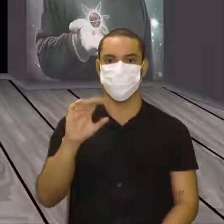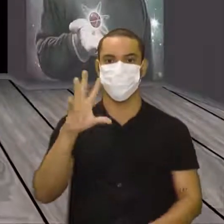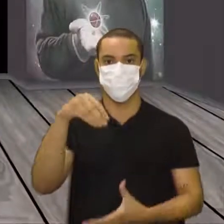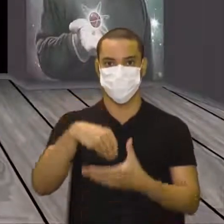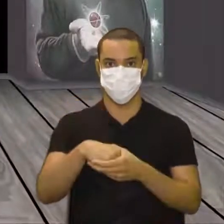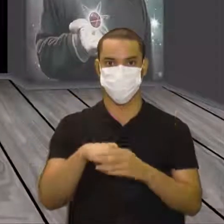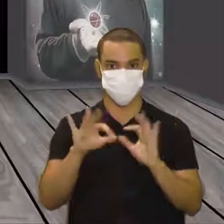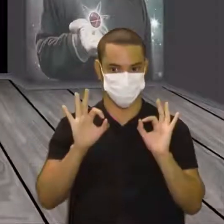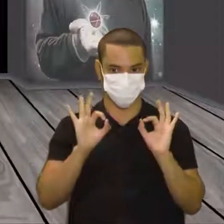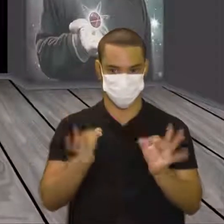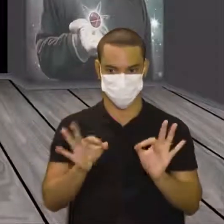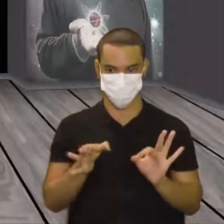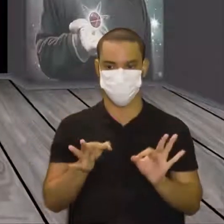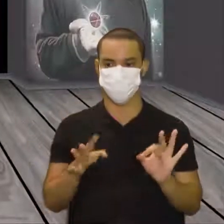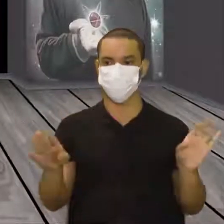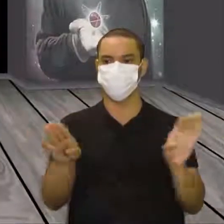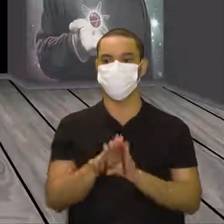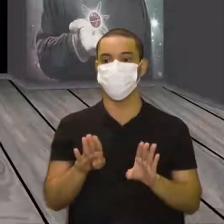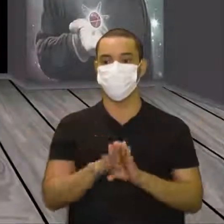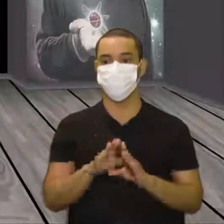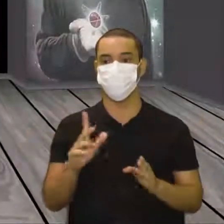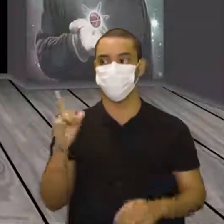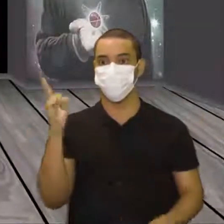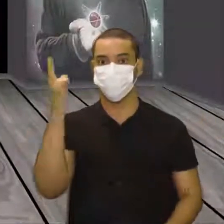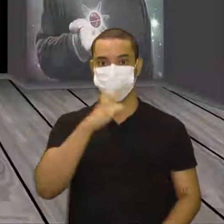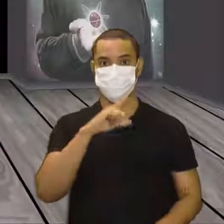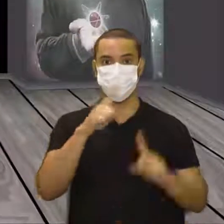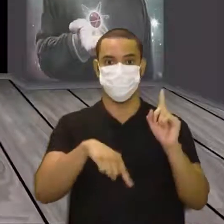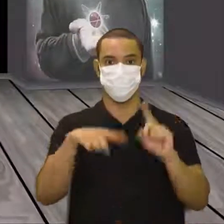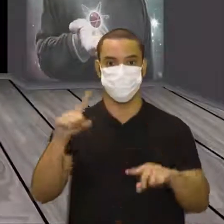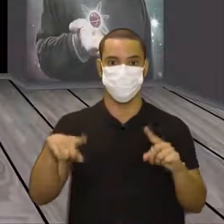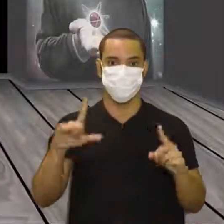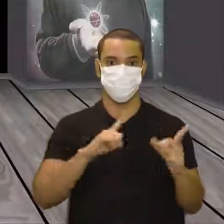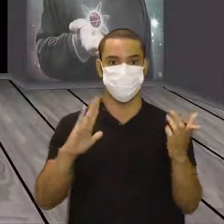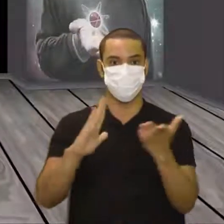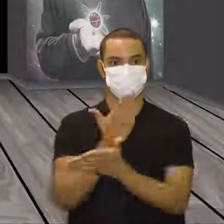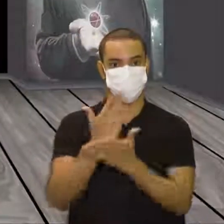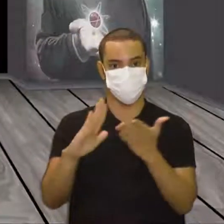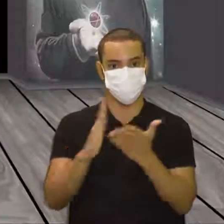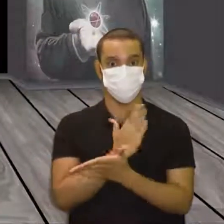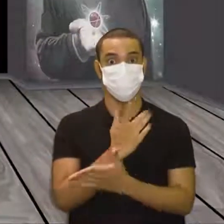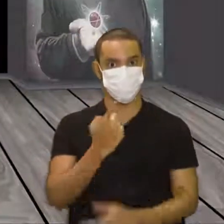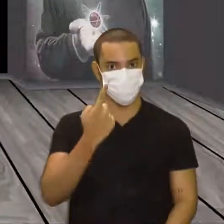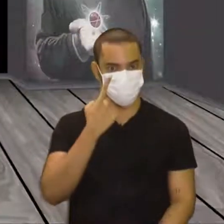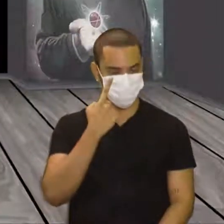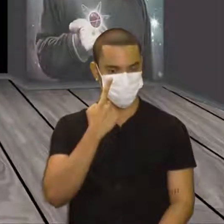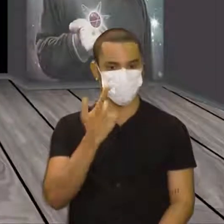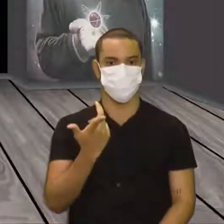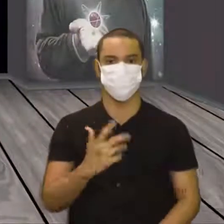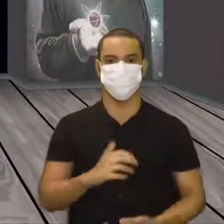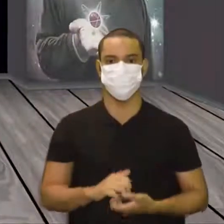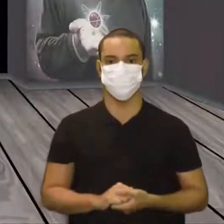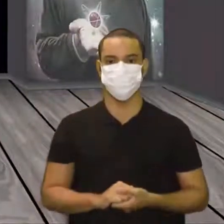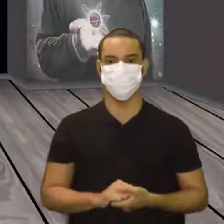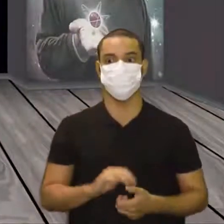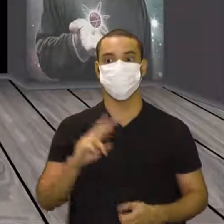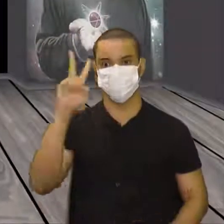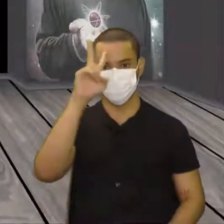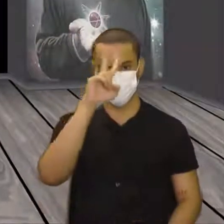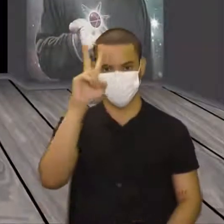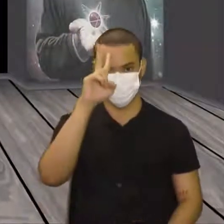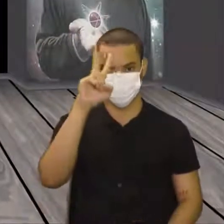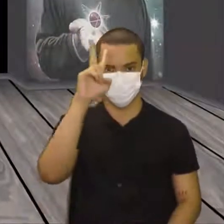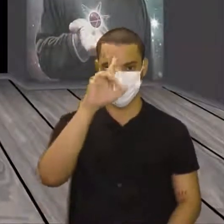fonte, certo? Para ter essa variação, nós vimos algumas condições. Vamos ver quais são essas condições? Olha só, lembra aqui